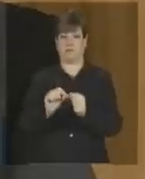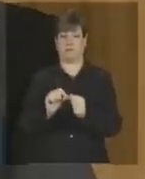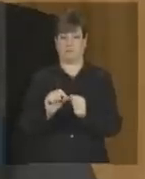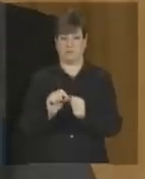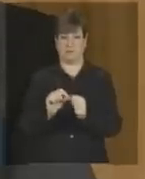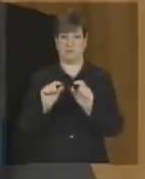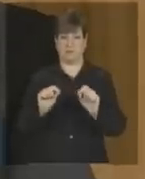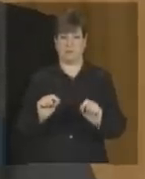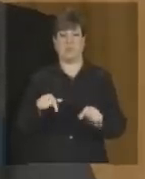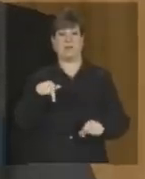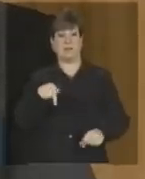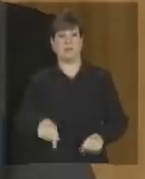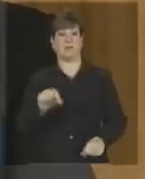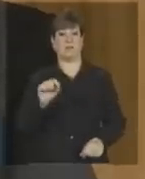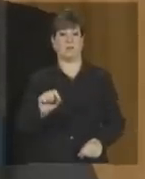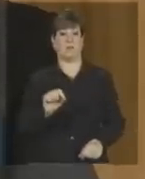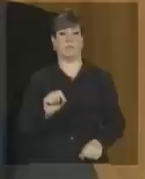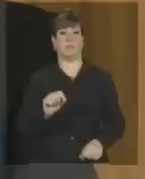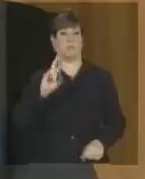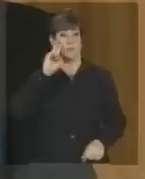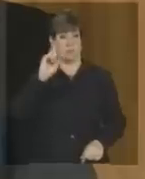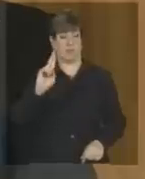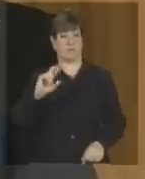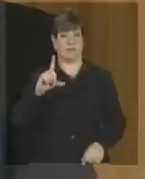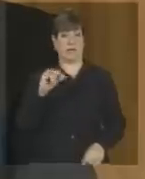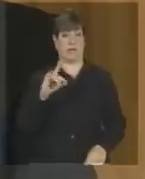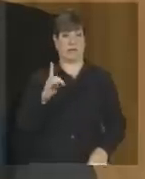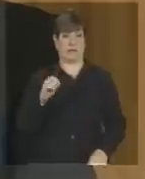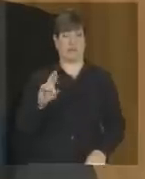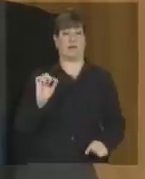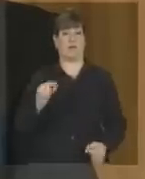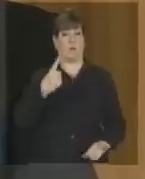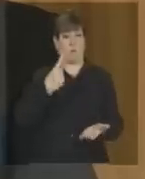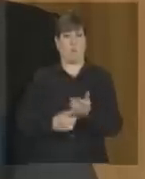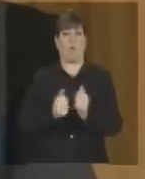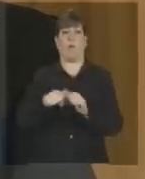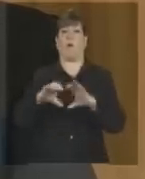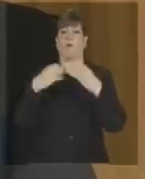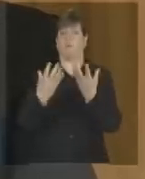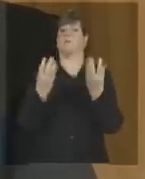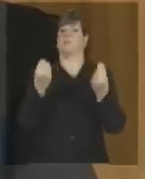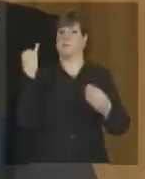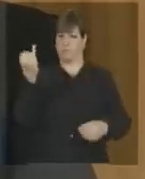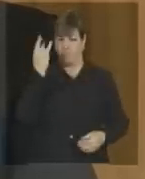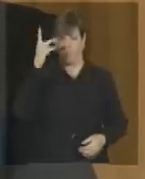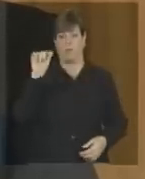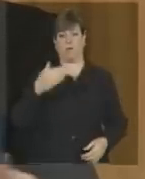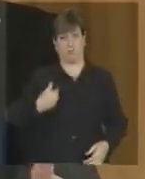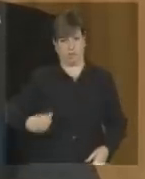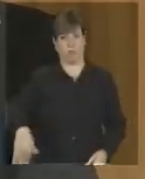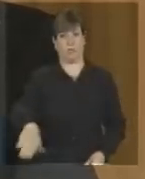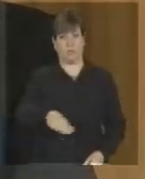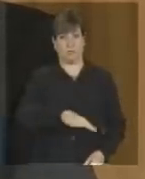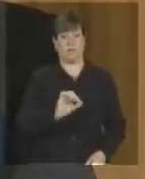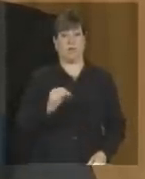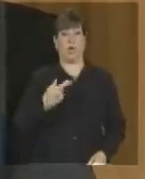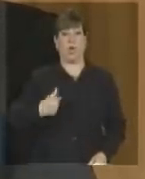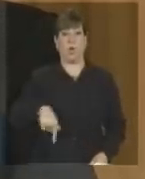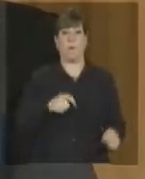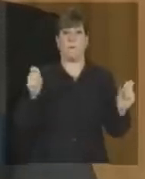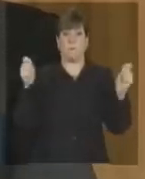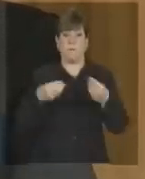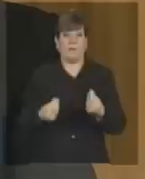e sua liderança comprometida com essa conferência, que é muito importante para nós, para que